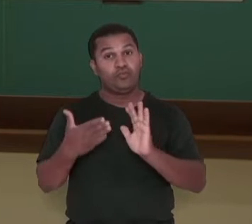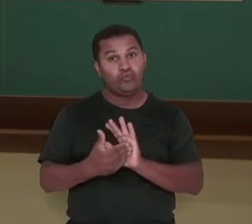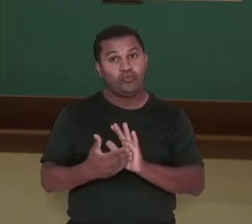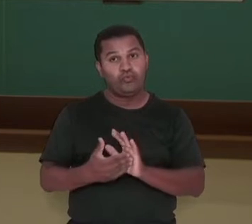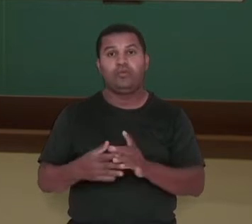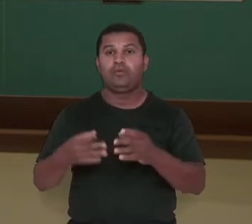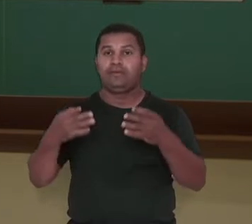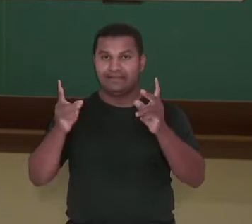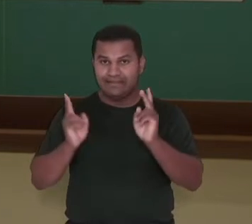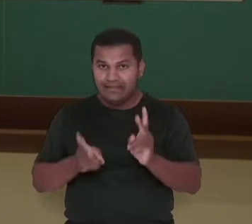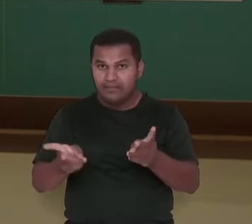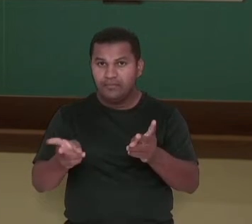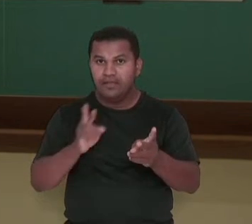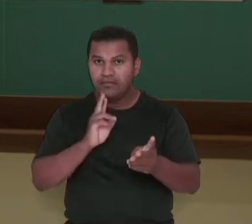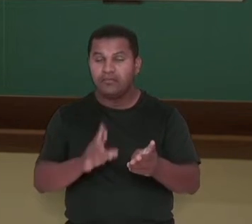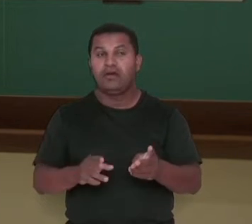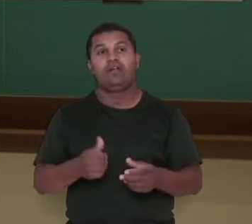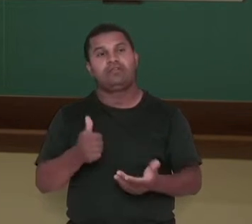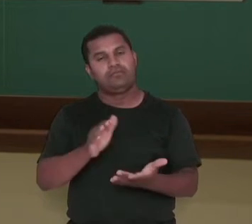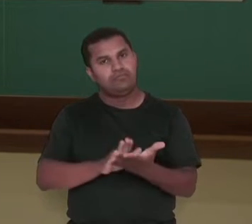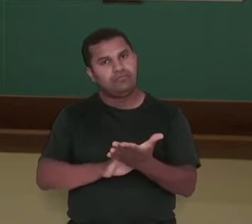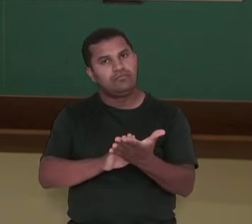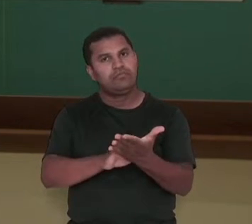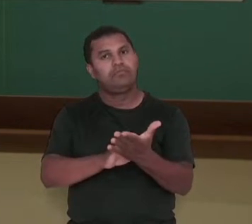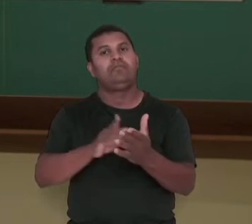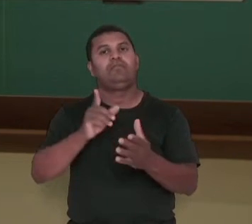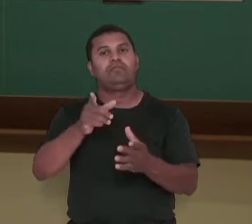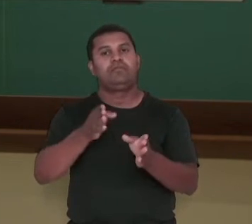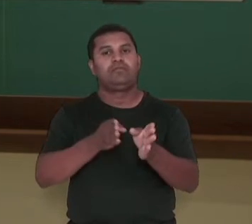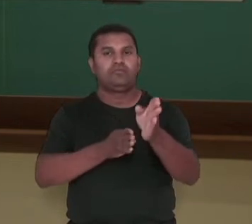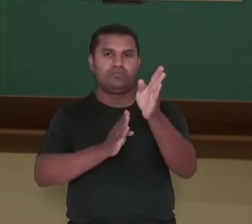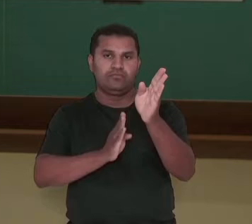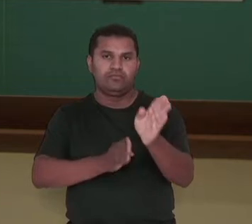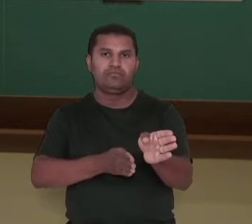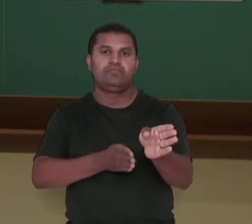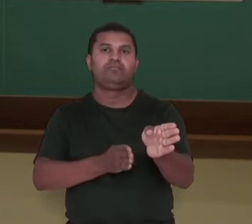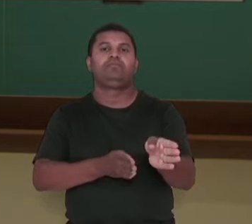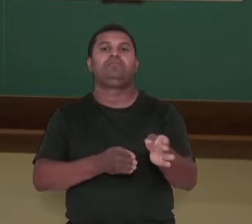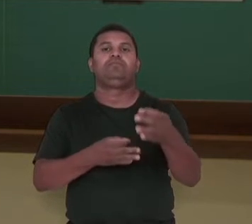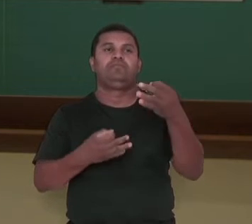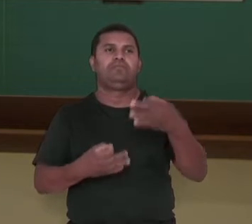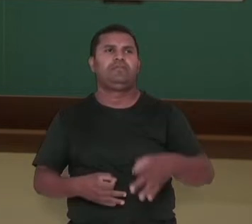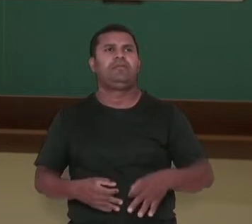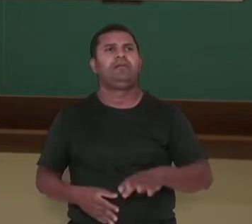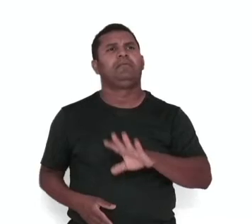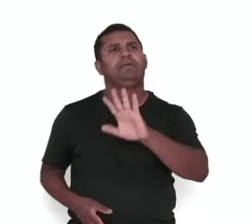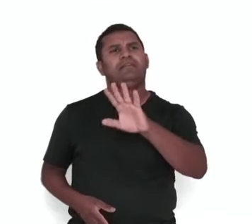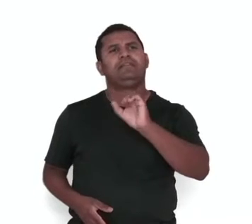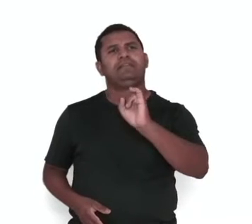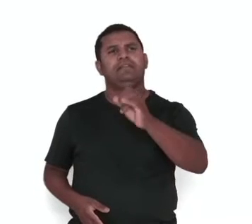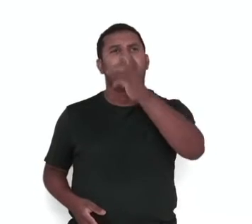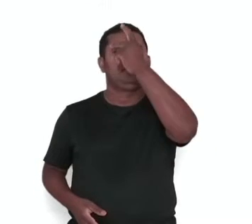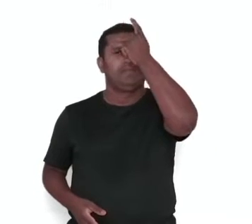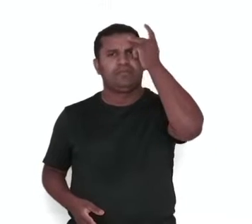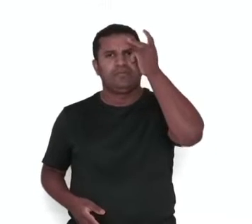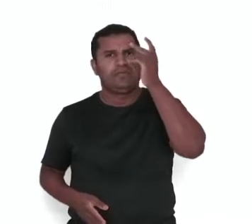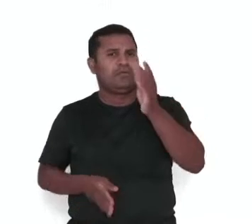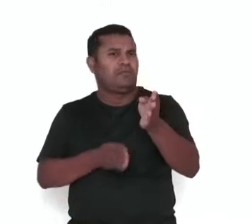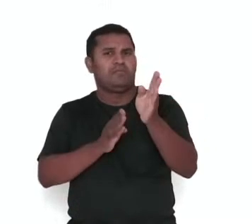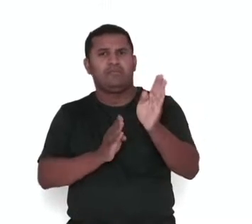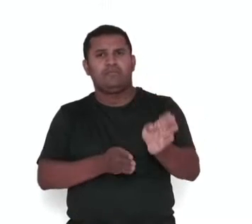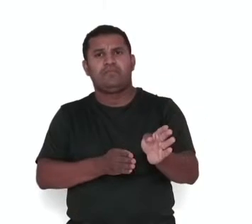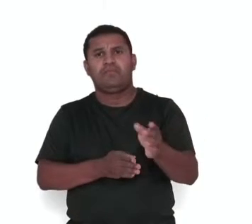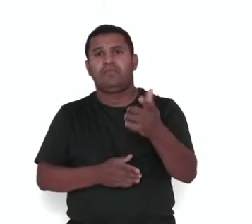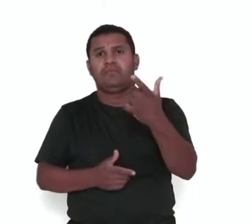certo. Mas se alguém não é proativo, o que ele é? Tem uma palavrinha para isso. Então ele é reativo,